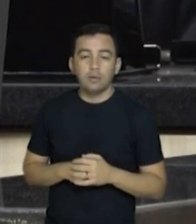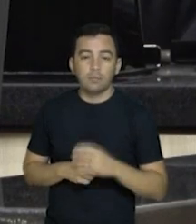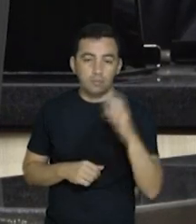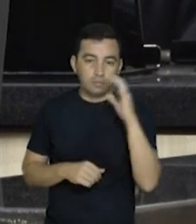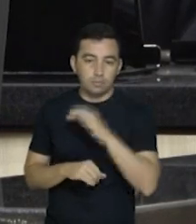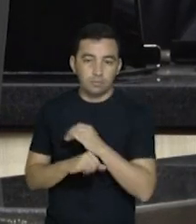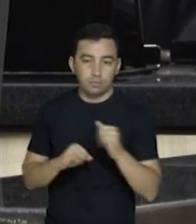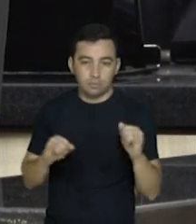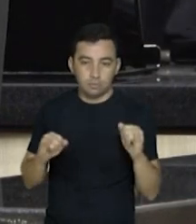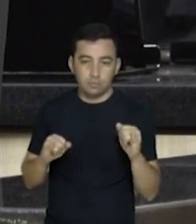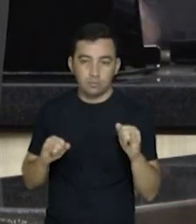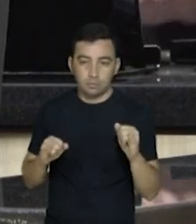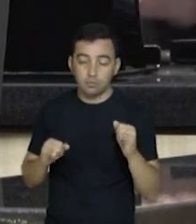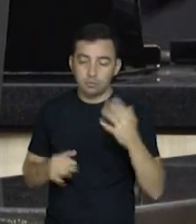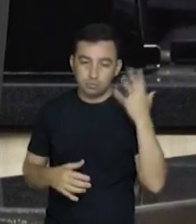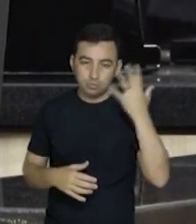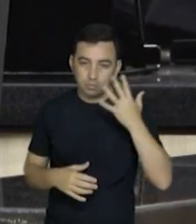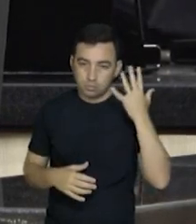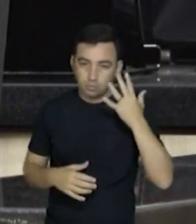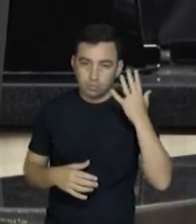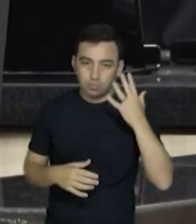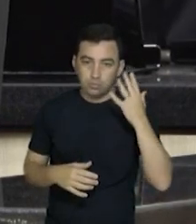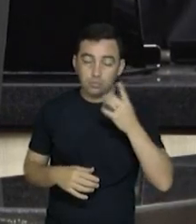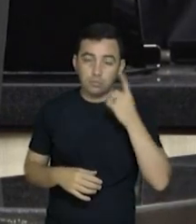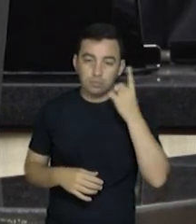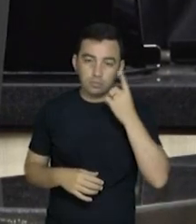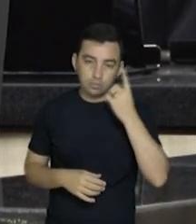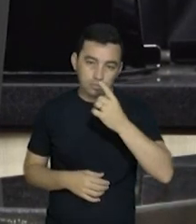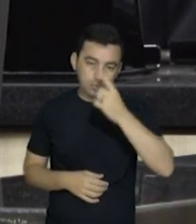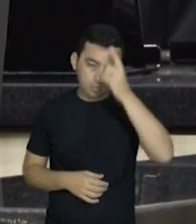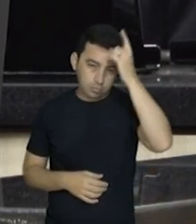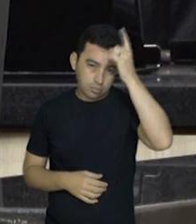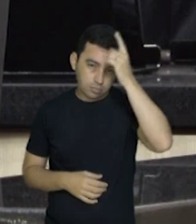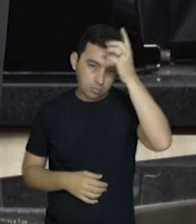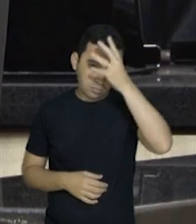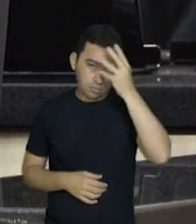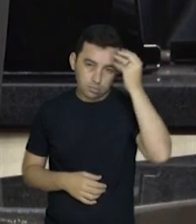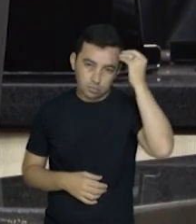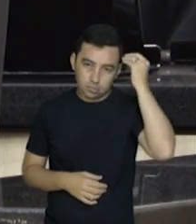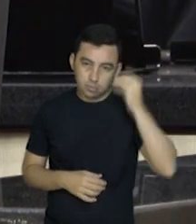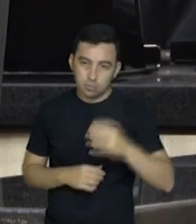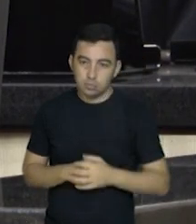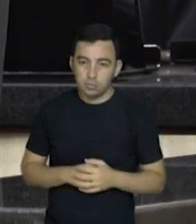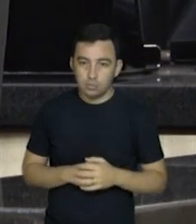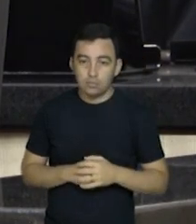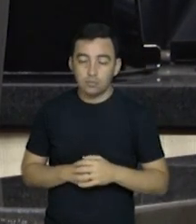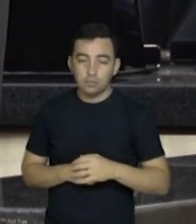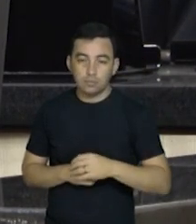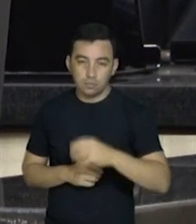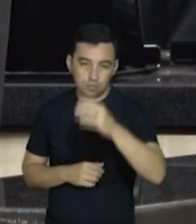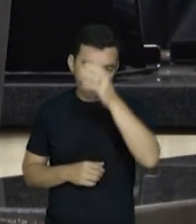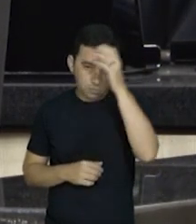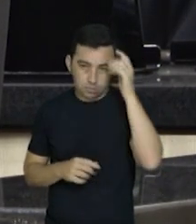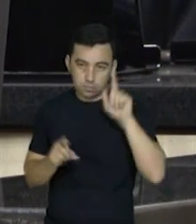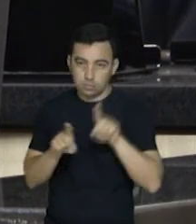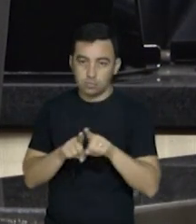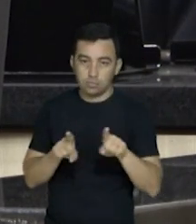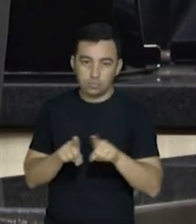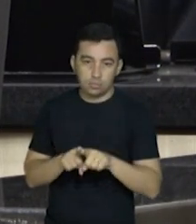fizeram uso da palavra os senhores deputados Sargento Lima Luciano carminatti Carlos Humberto e Emerson